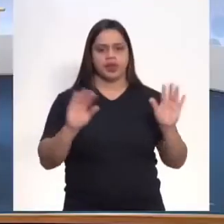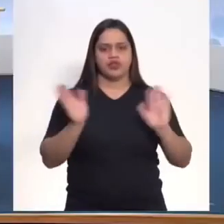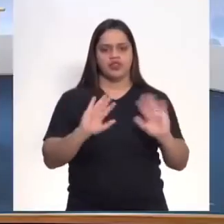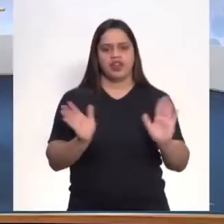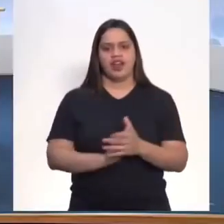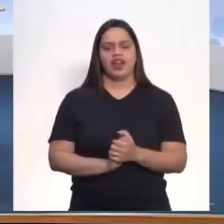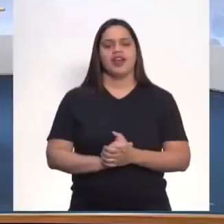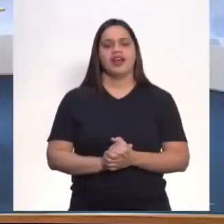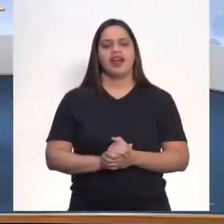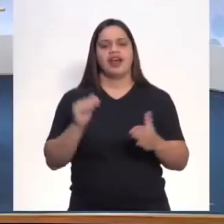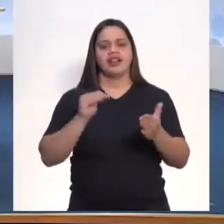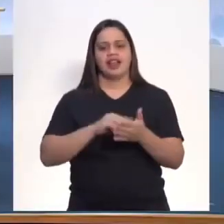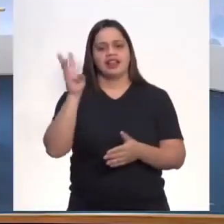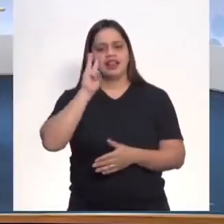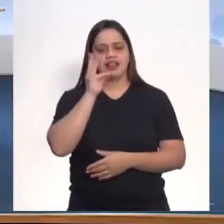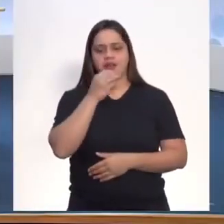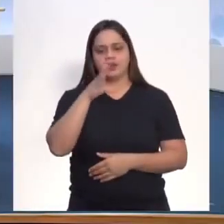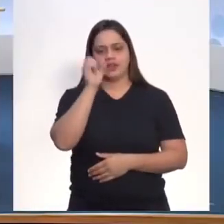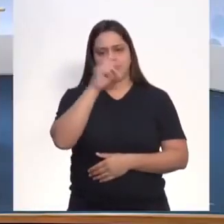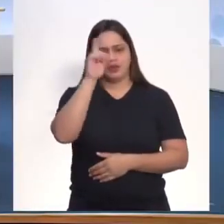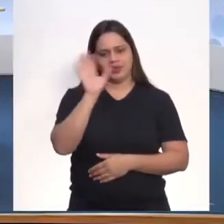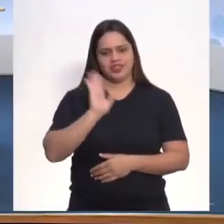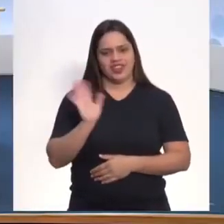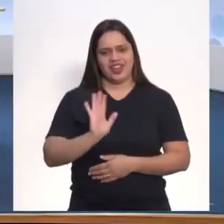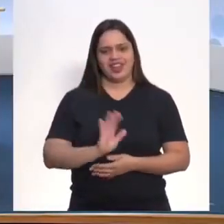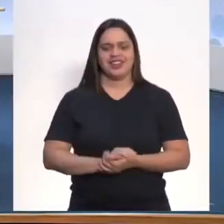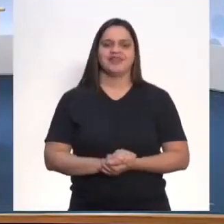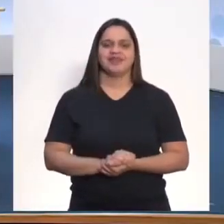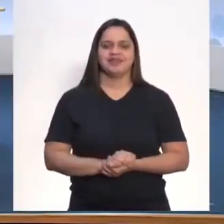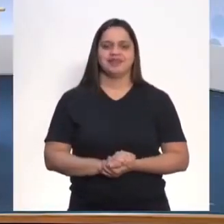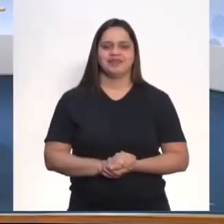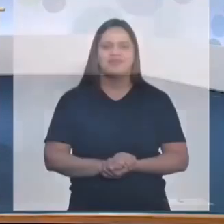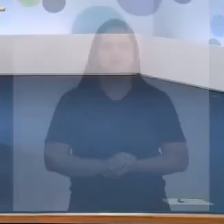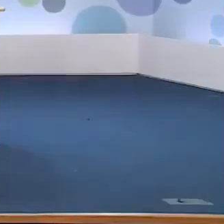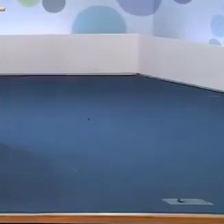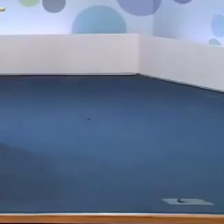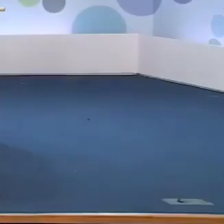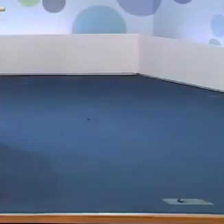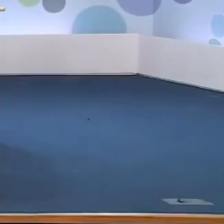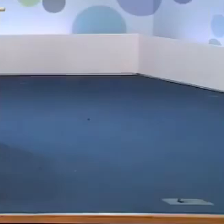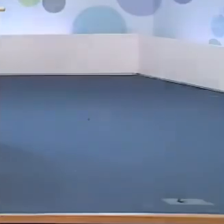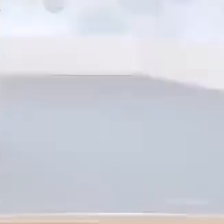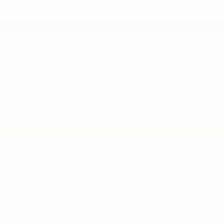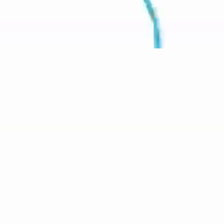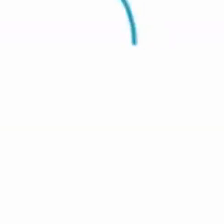Beijos. Bom- Até terça. Bom final de semana, gente. Até. Obrigada, amor.